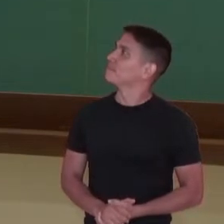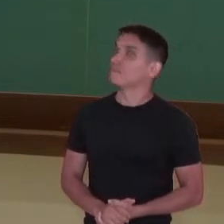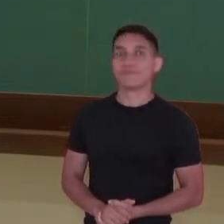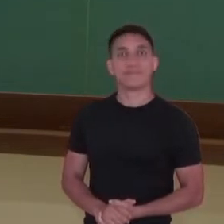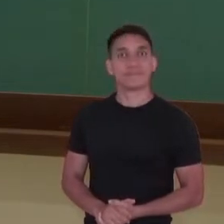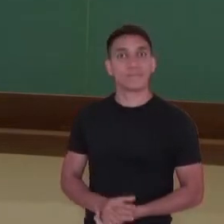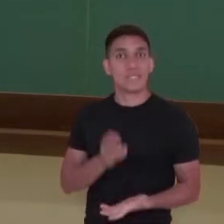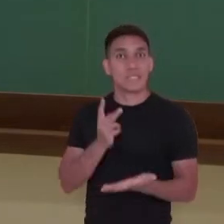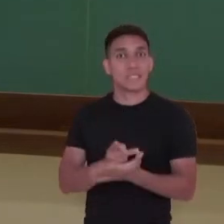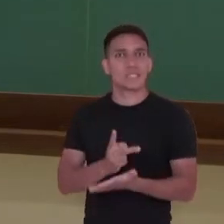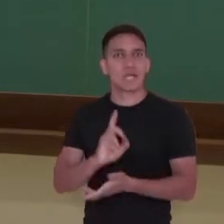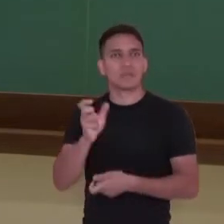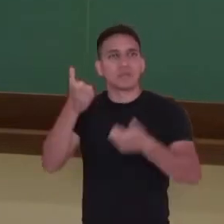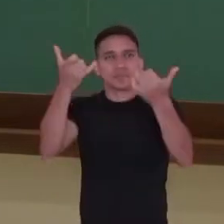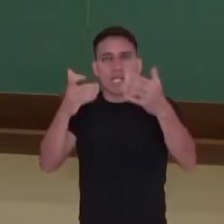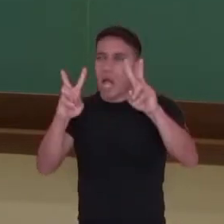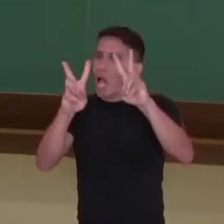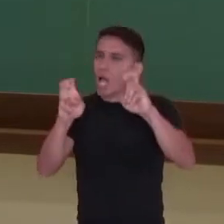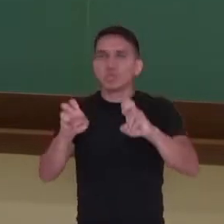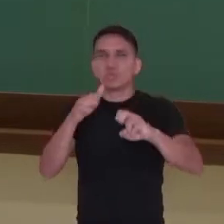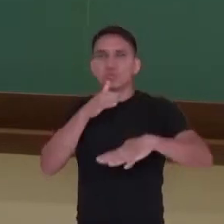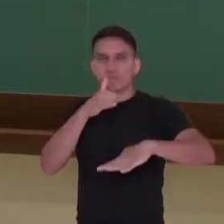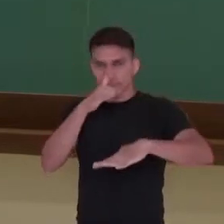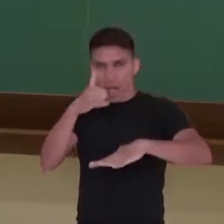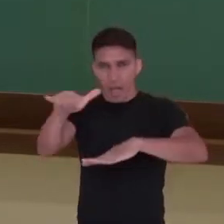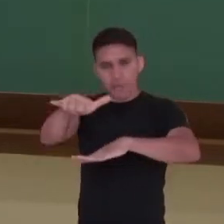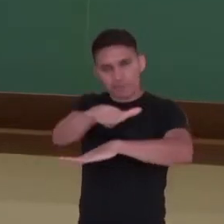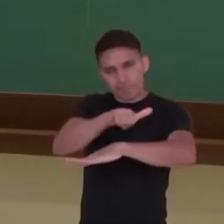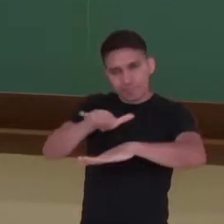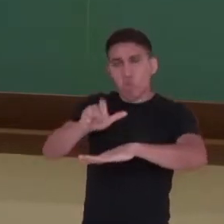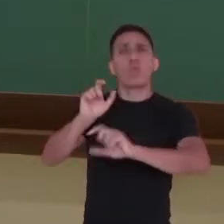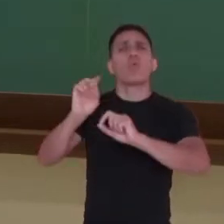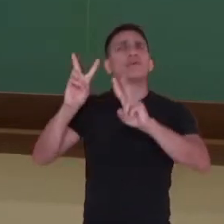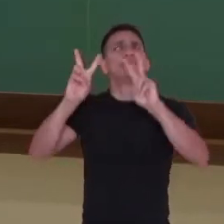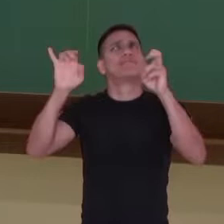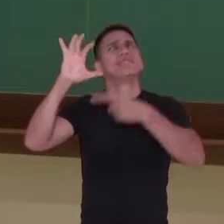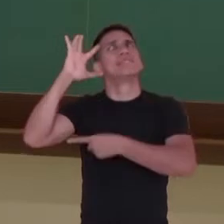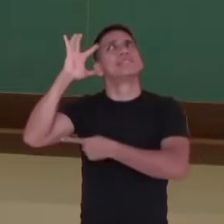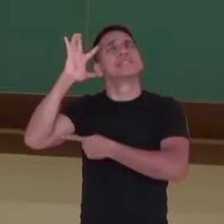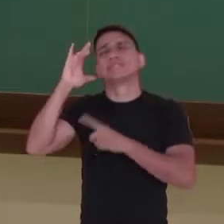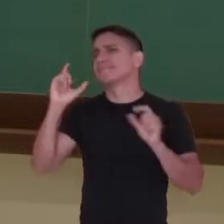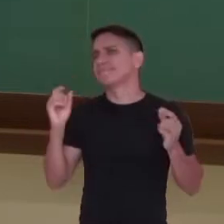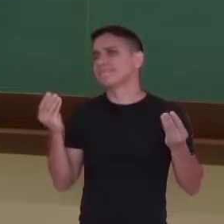Toda vez que nós falamos de circuito elétrico, o que será que vem à nossa mente?